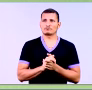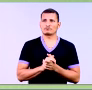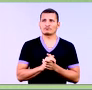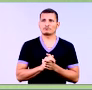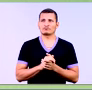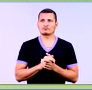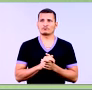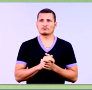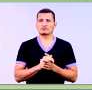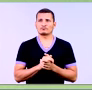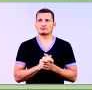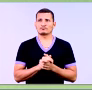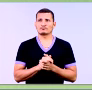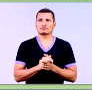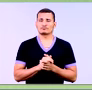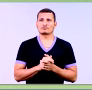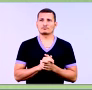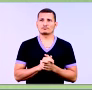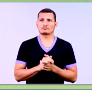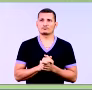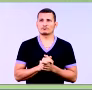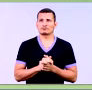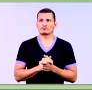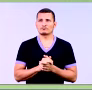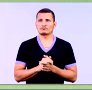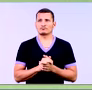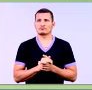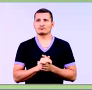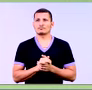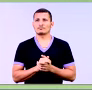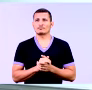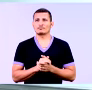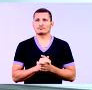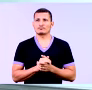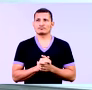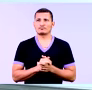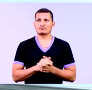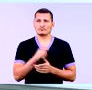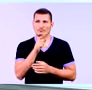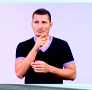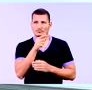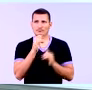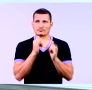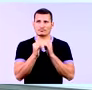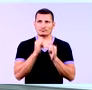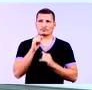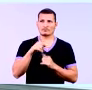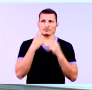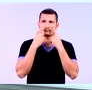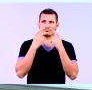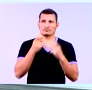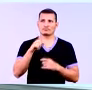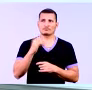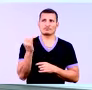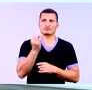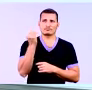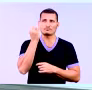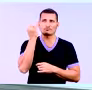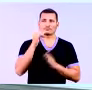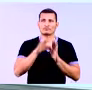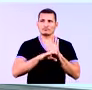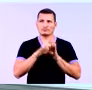Consistência do banco de dados. Então, essa informação é muito interessante, é muito importante no conceito